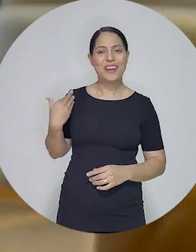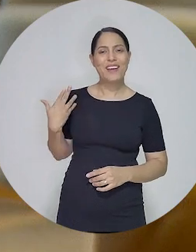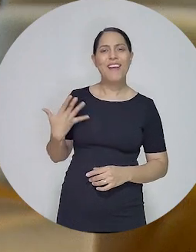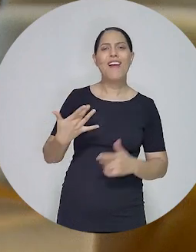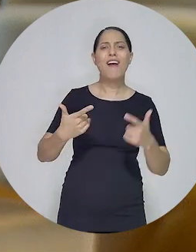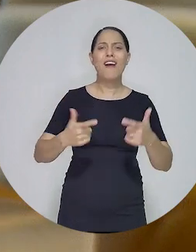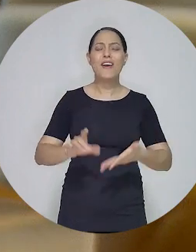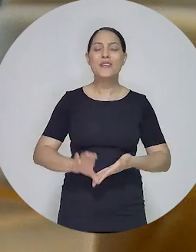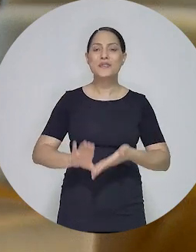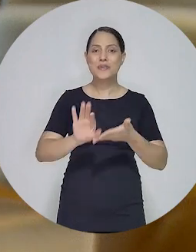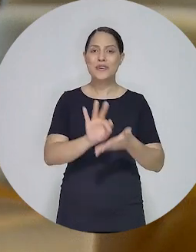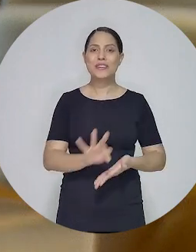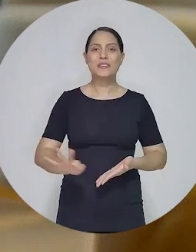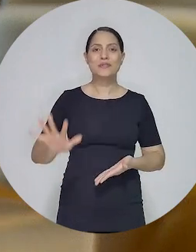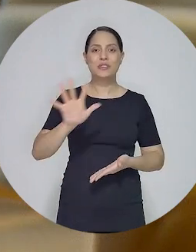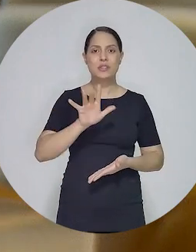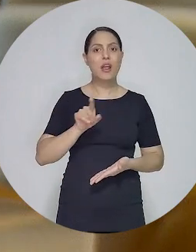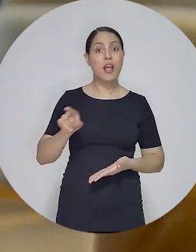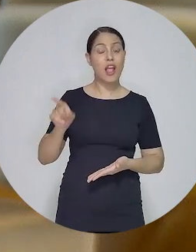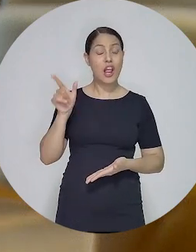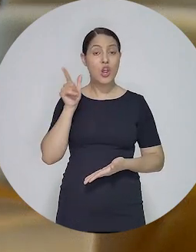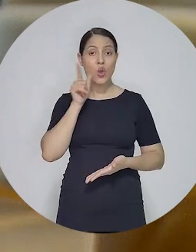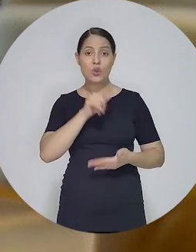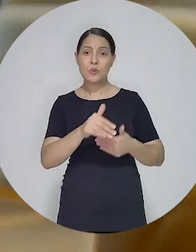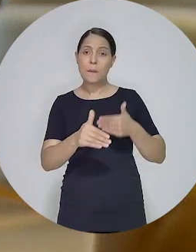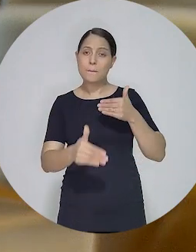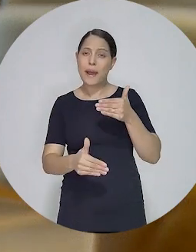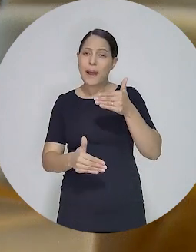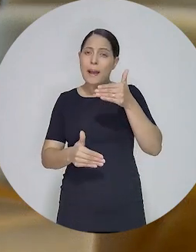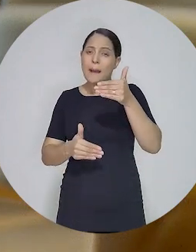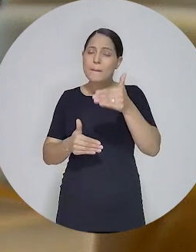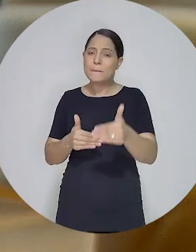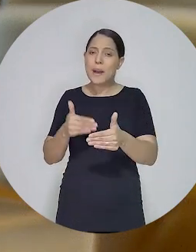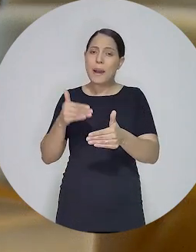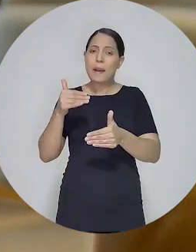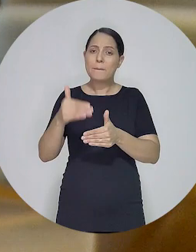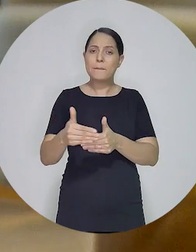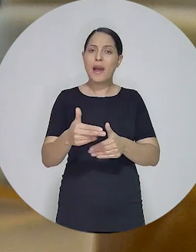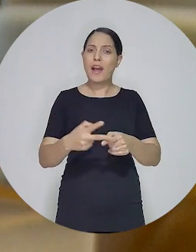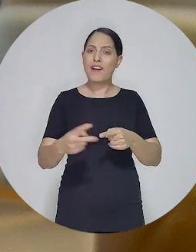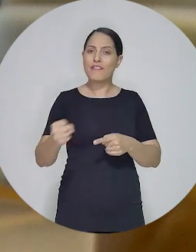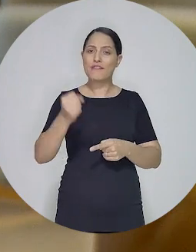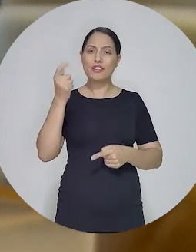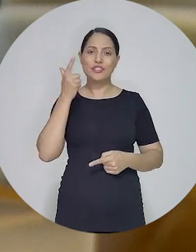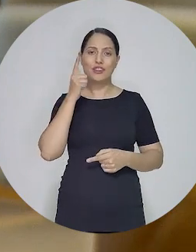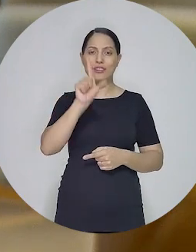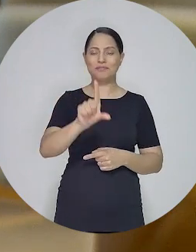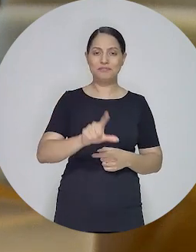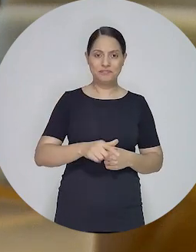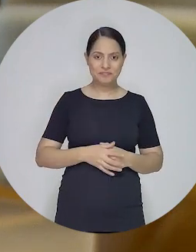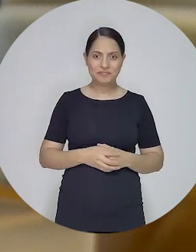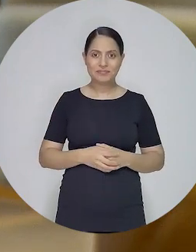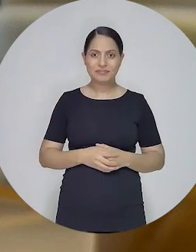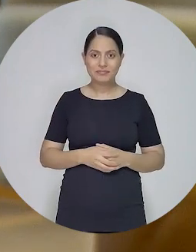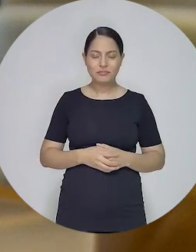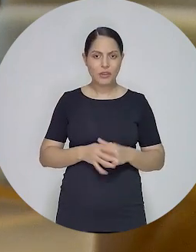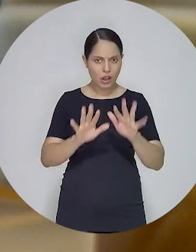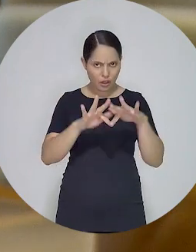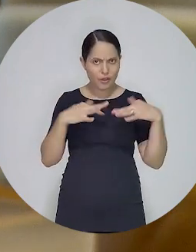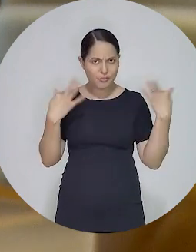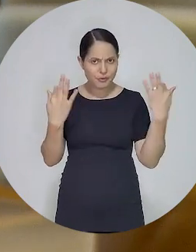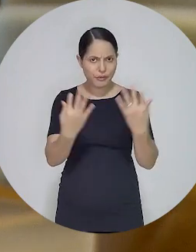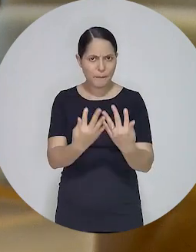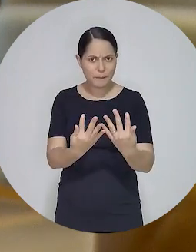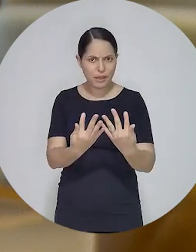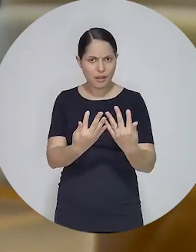trilhou o próprio caminho dele dentro do Conselho Federal. Ele conquistou passo a passo toda essa vitória.